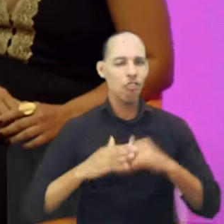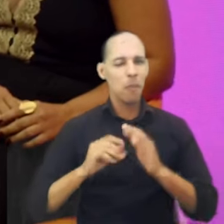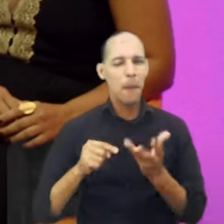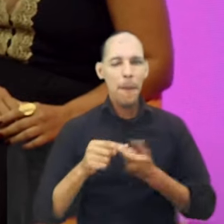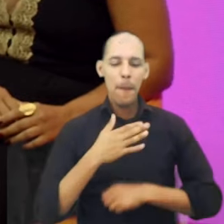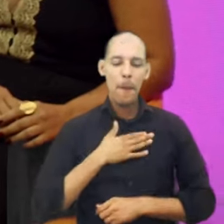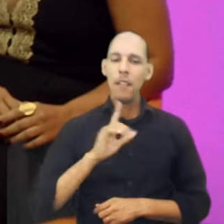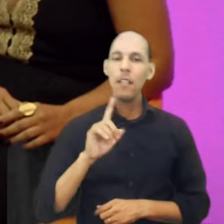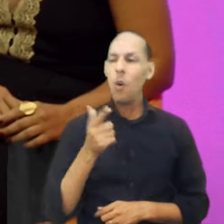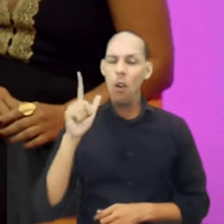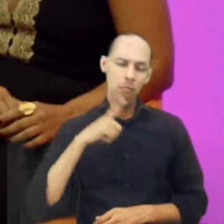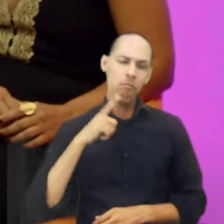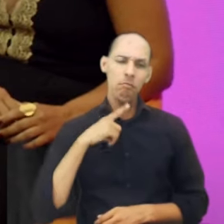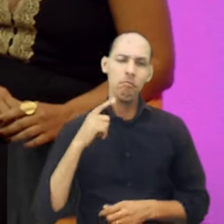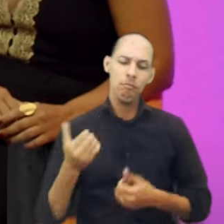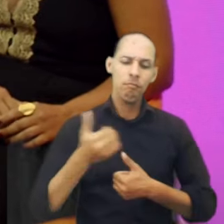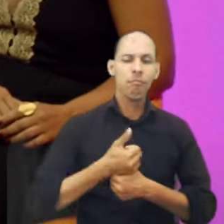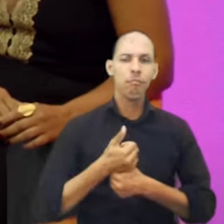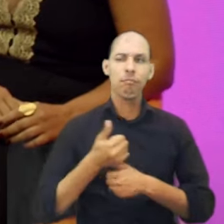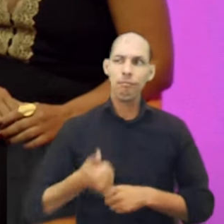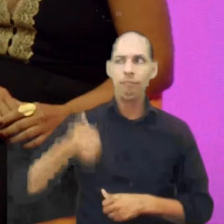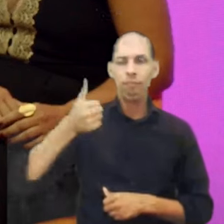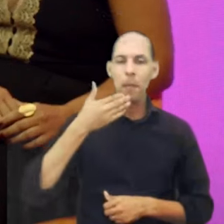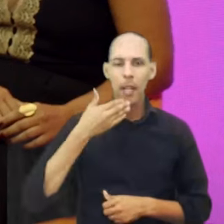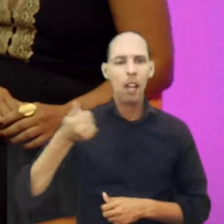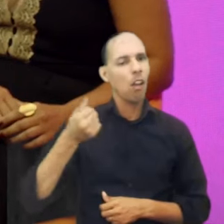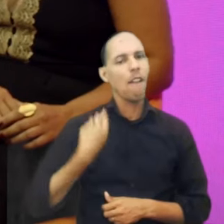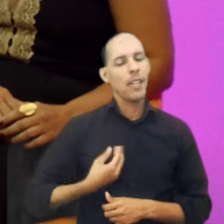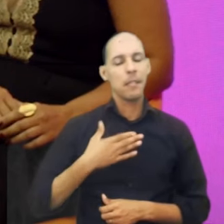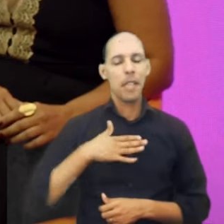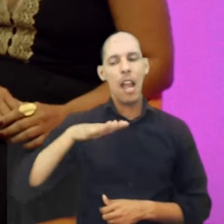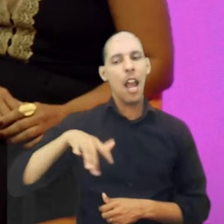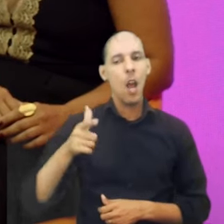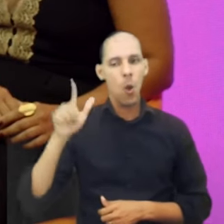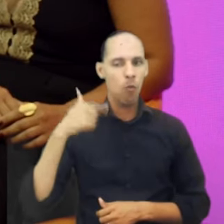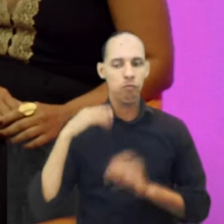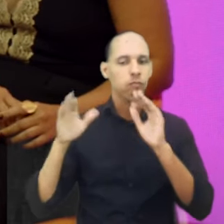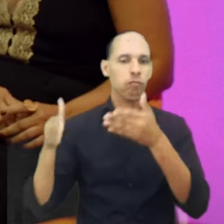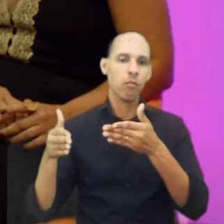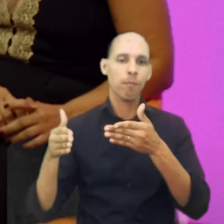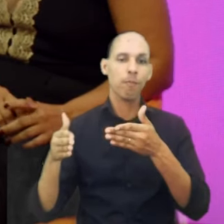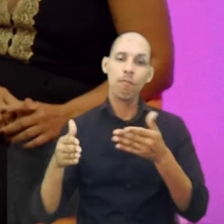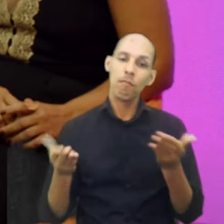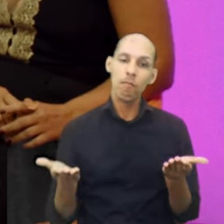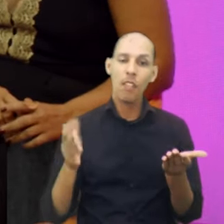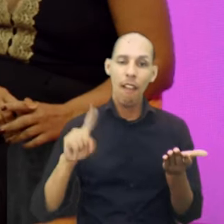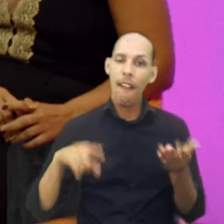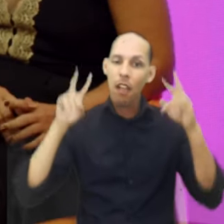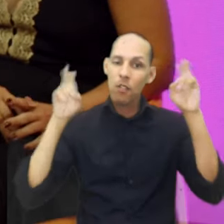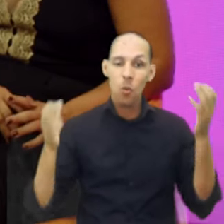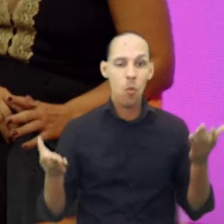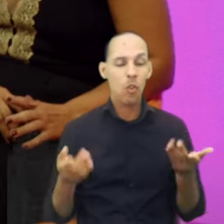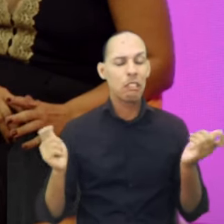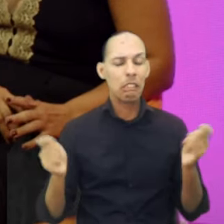possam potencializar, né? Outras áreas da minha vida, né? Por mais que a gente... É um assunto hoje que a